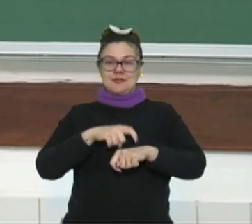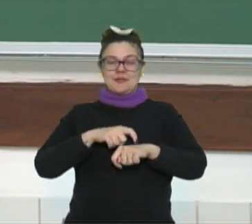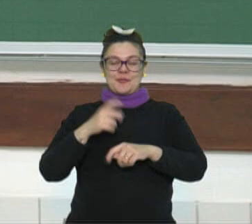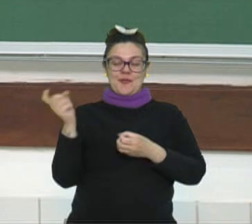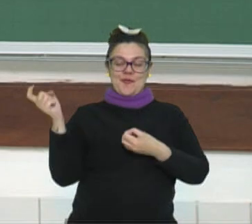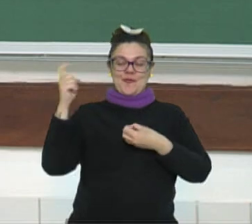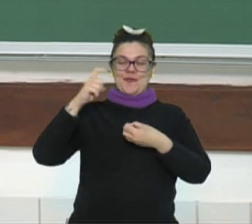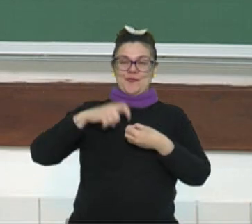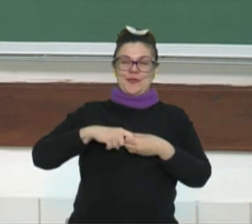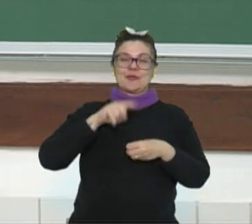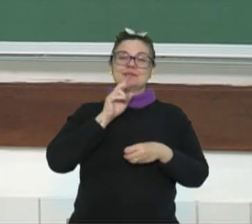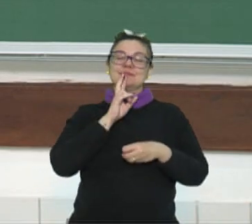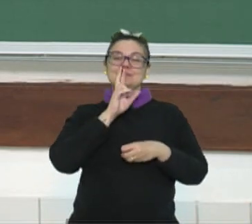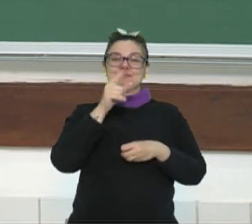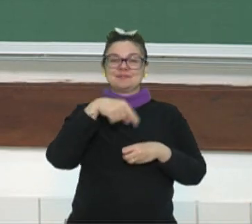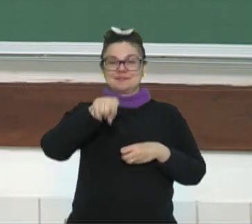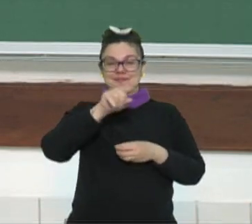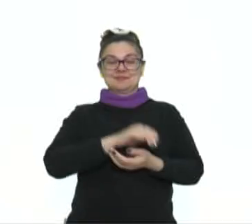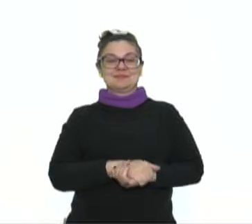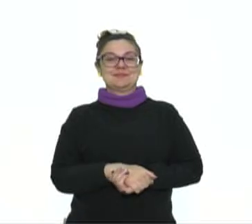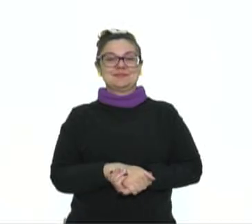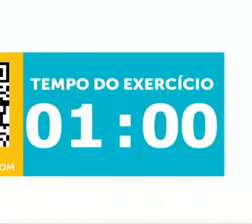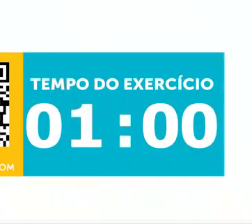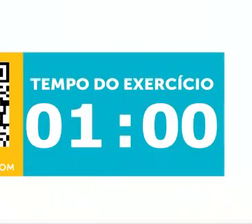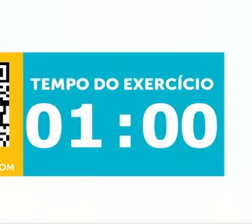minutinhos eu volto e dou a resposta correta a vocês.